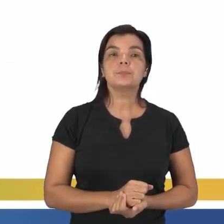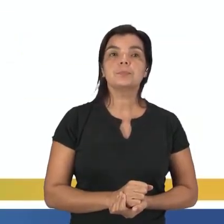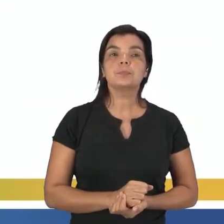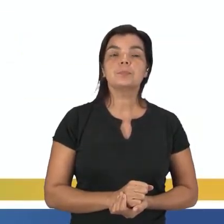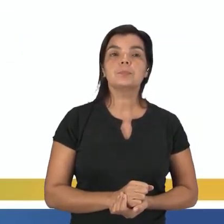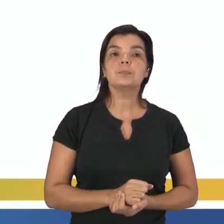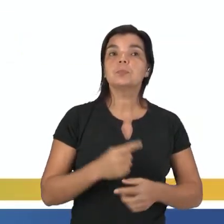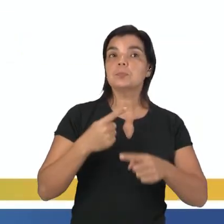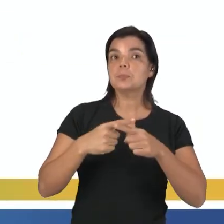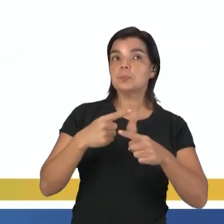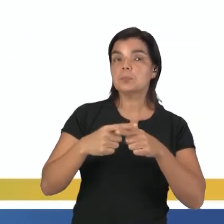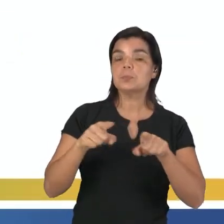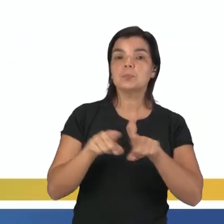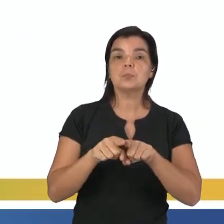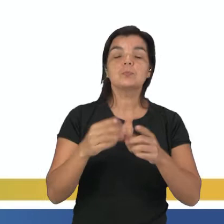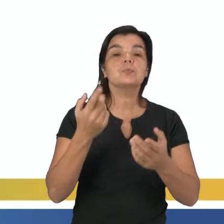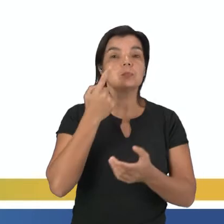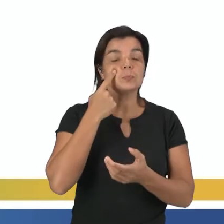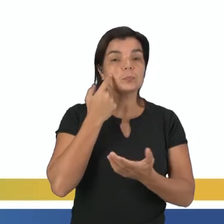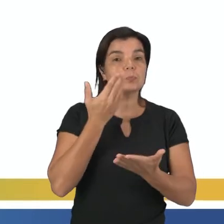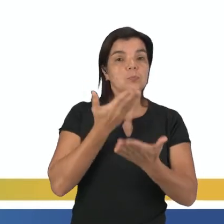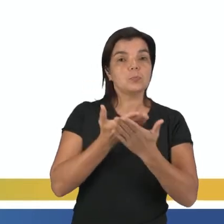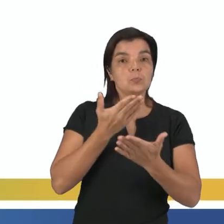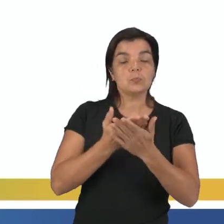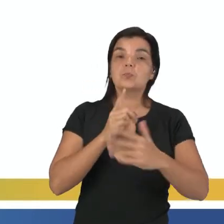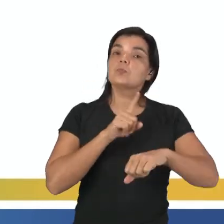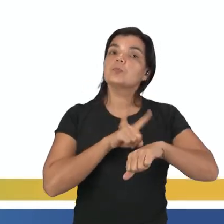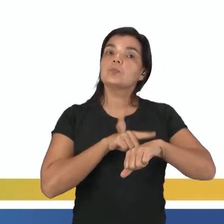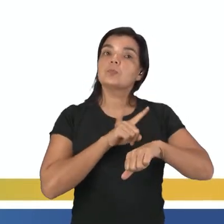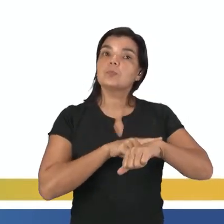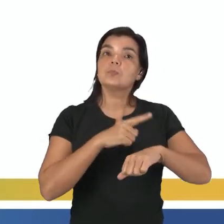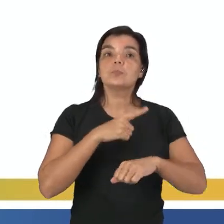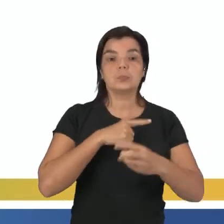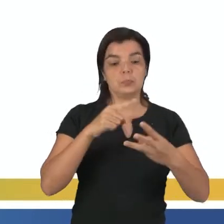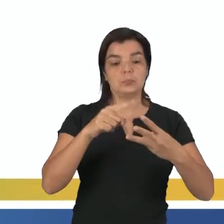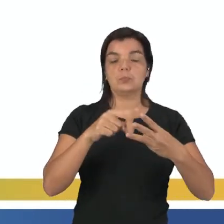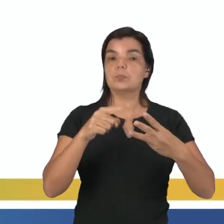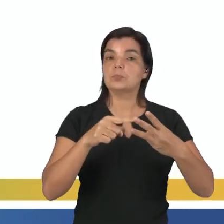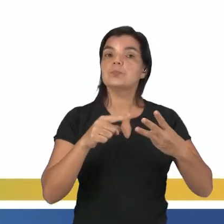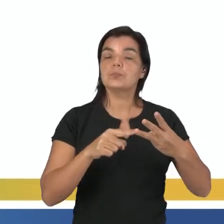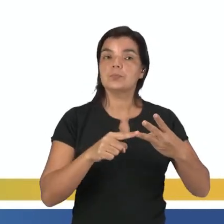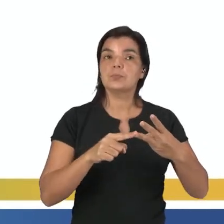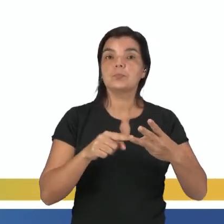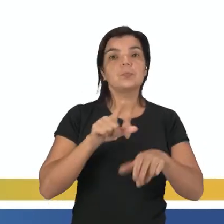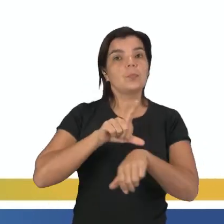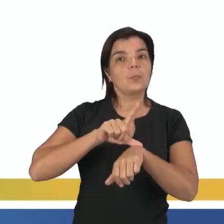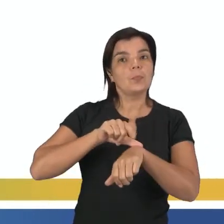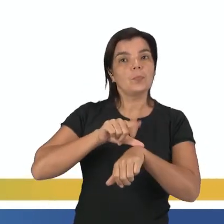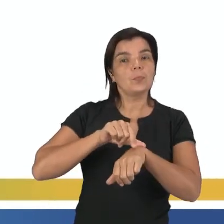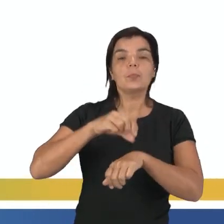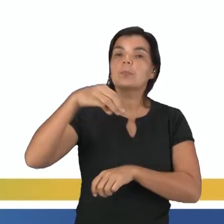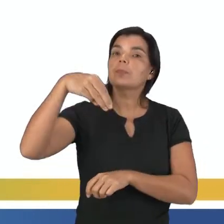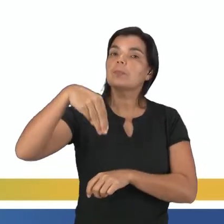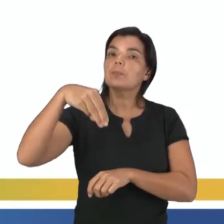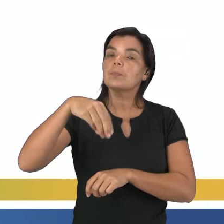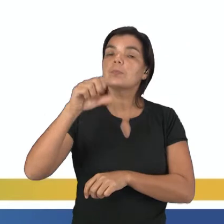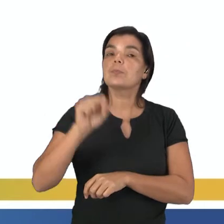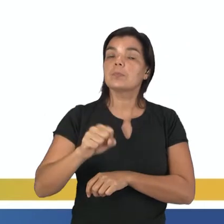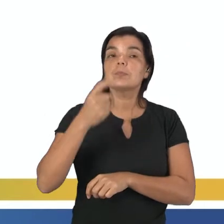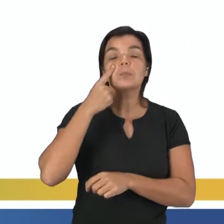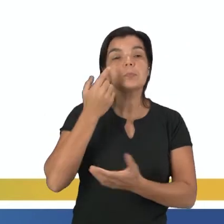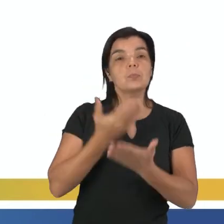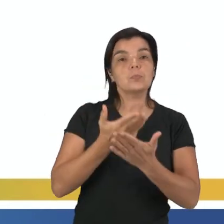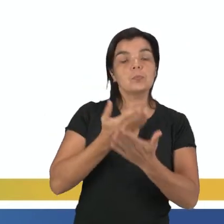né? Porque quando a gente vai trabalhar com tempo, nós temos 3 padrões hora, minuto e segundo. Mas quando você vai estudar no dia a